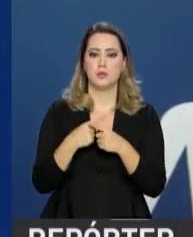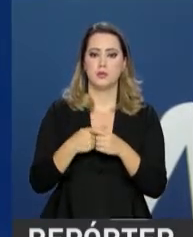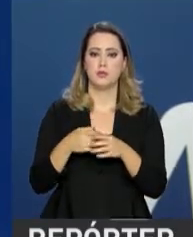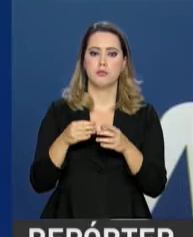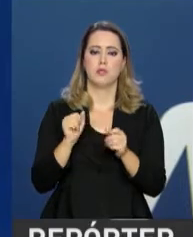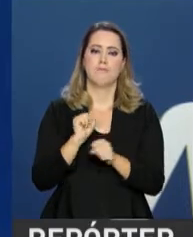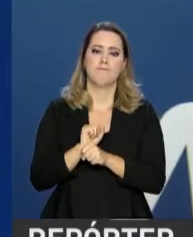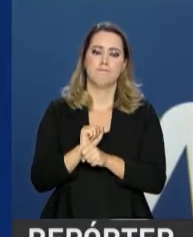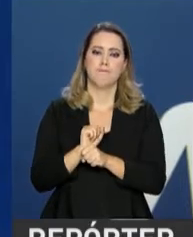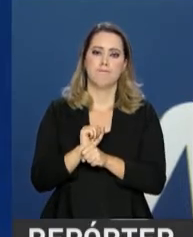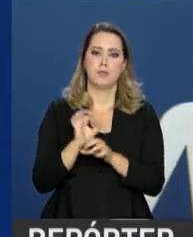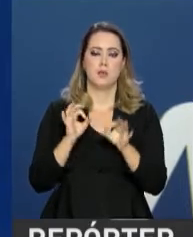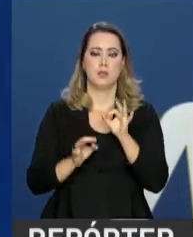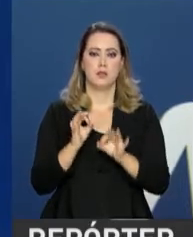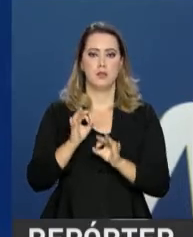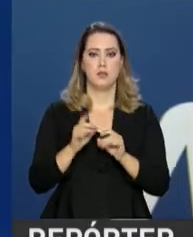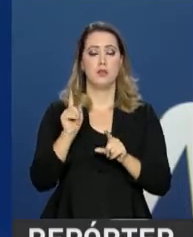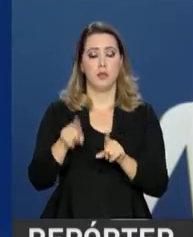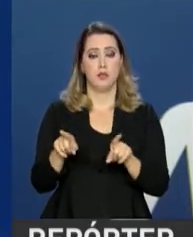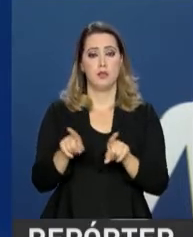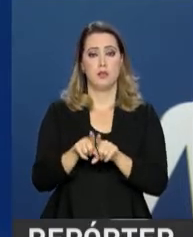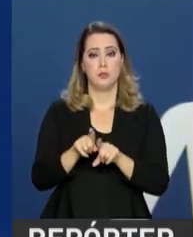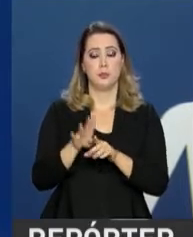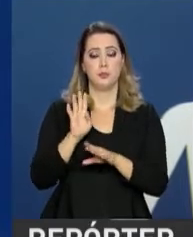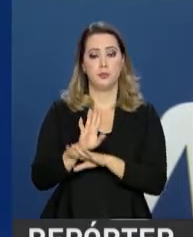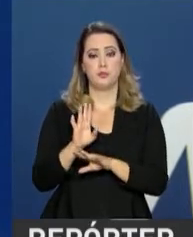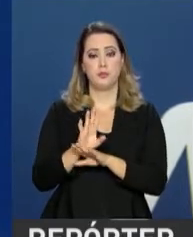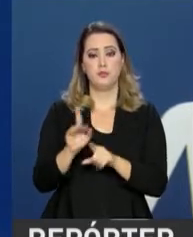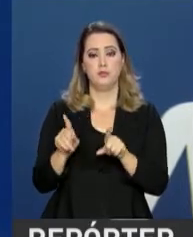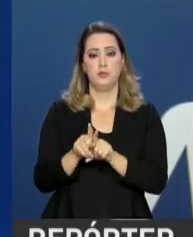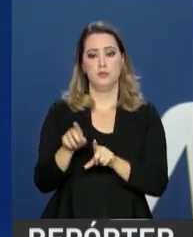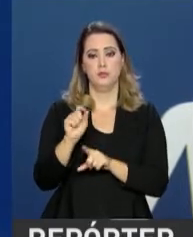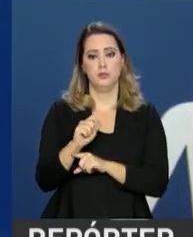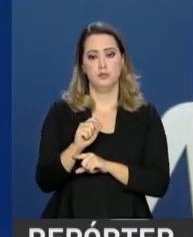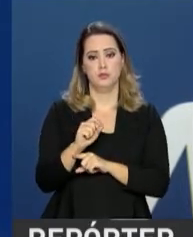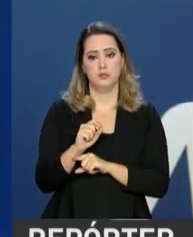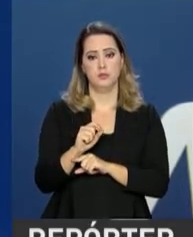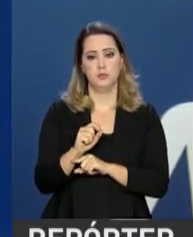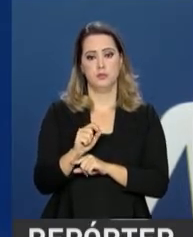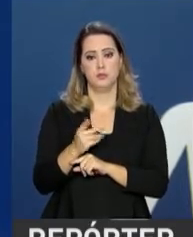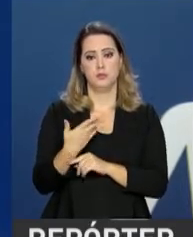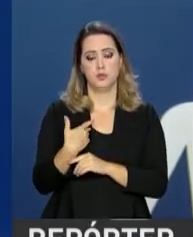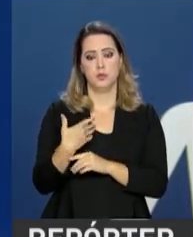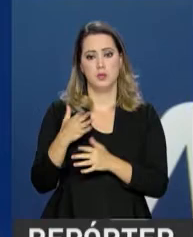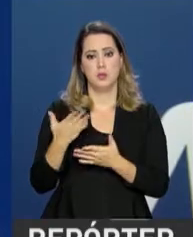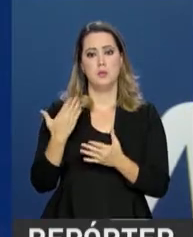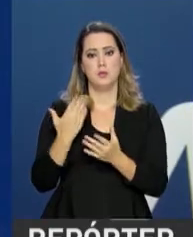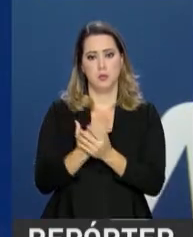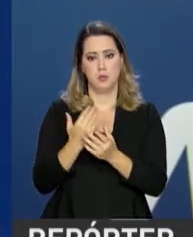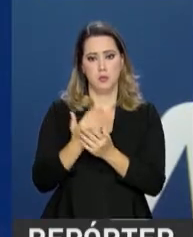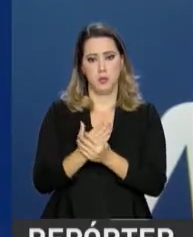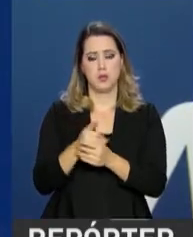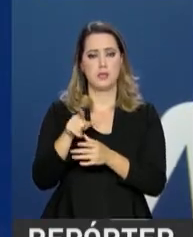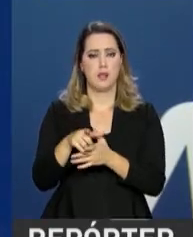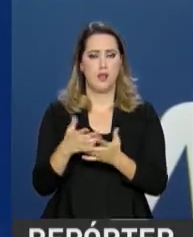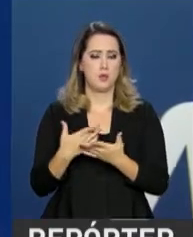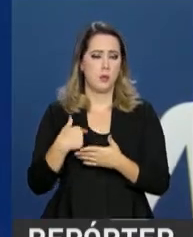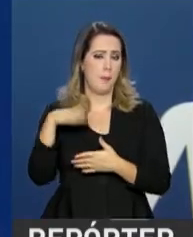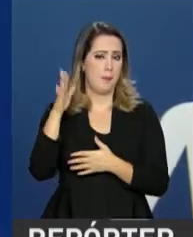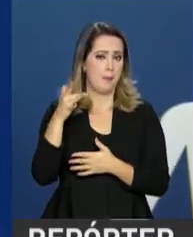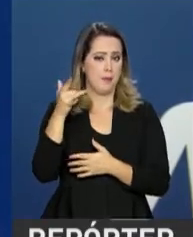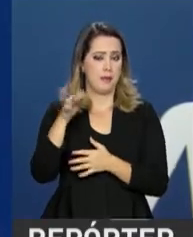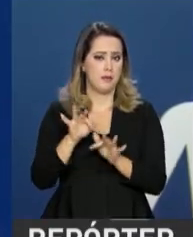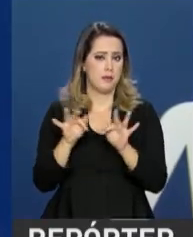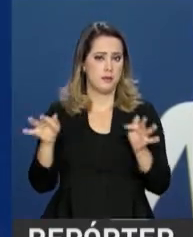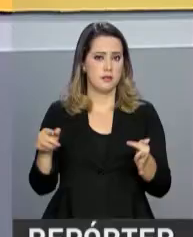Judiciário brasileiro. É também uma colaboração, uma contribuição para desafogar esse Poder Judiciário em relação a um tema